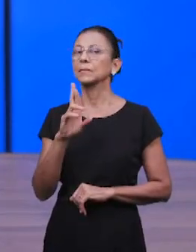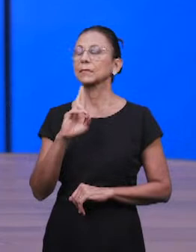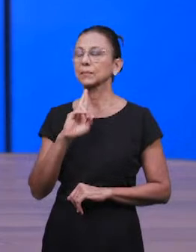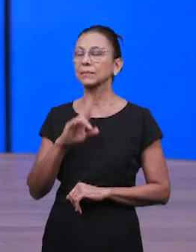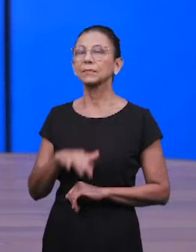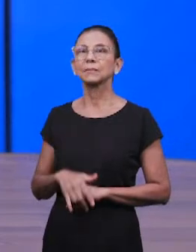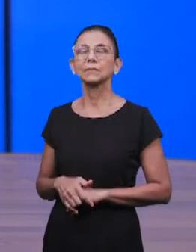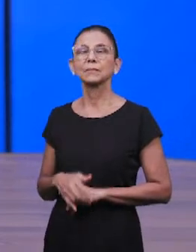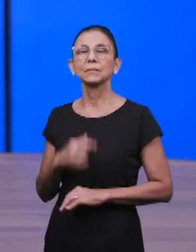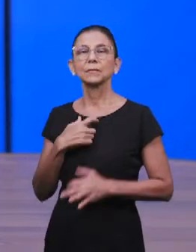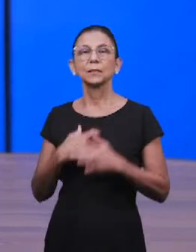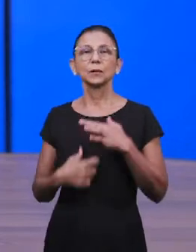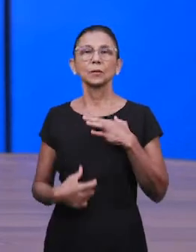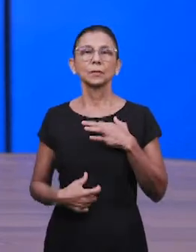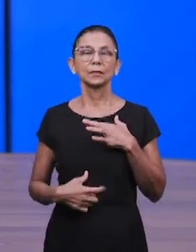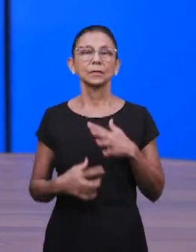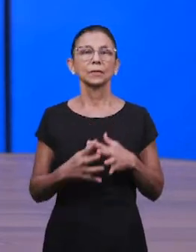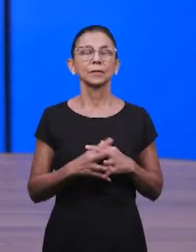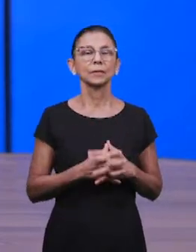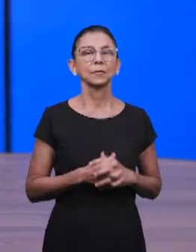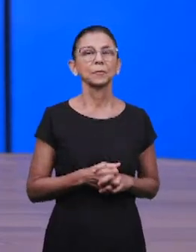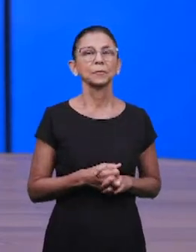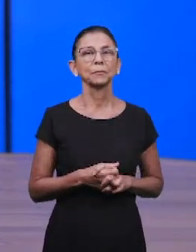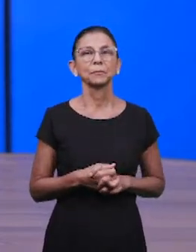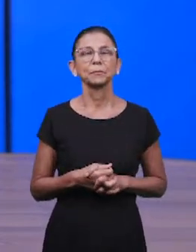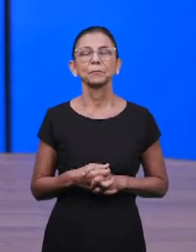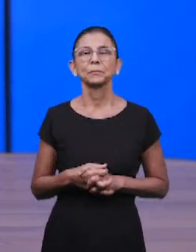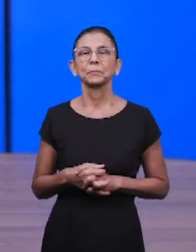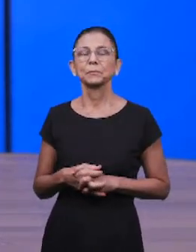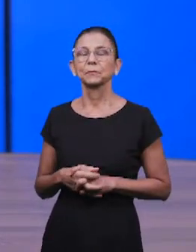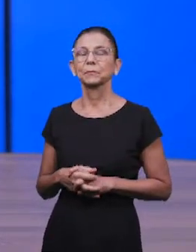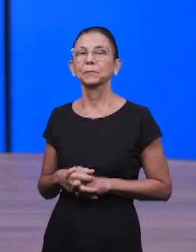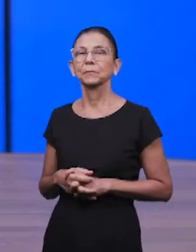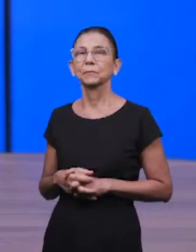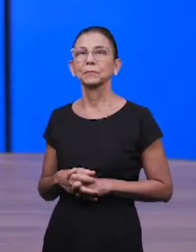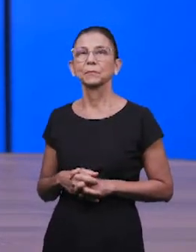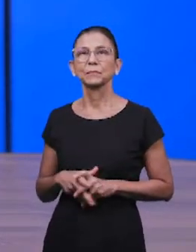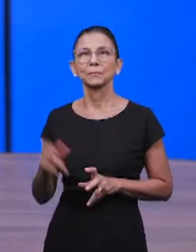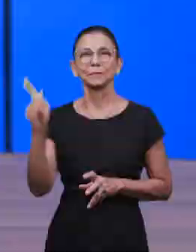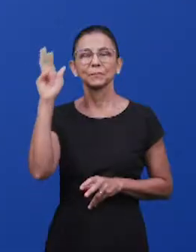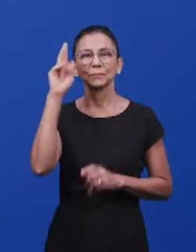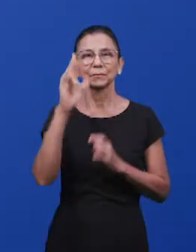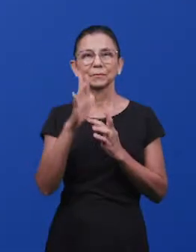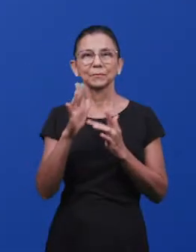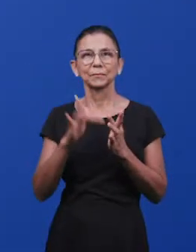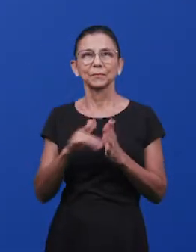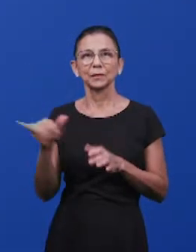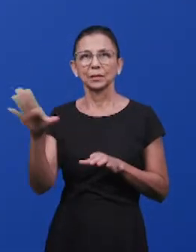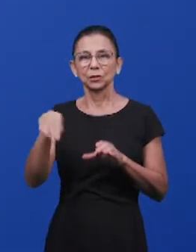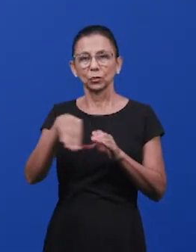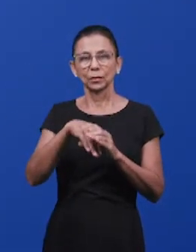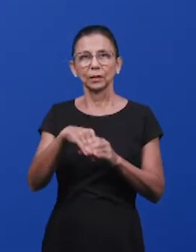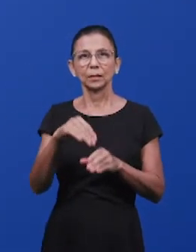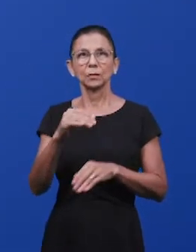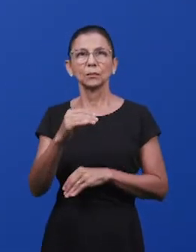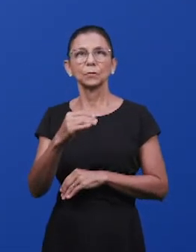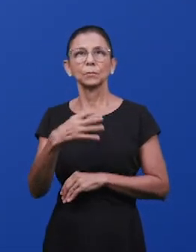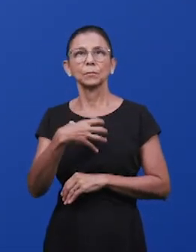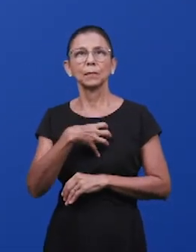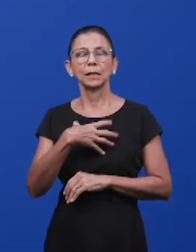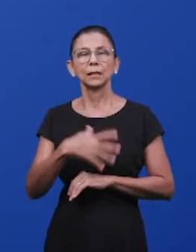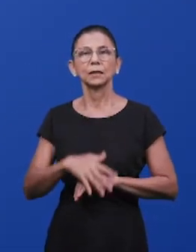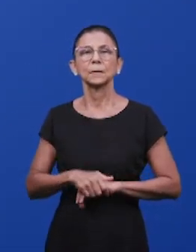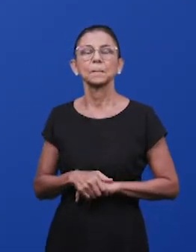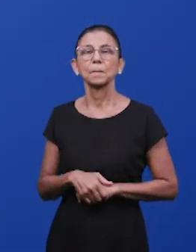Patrick é de Caetité, lá no estado da Bahia. Companheiro, a paz do Senhor, agora é a sua vez. Em Cantares capítulo 1, verso 6,